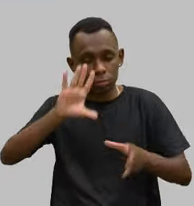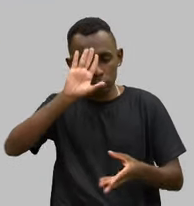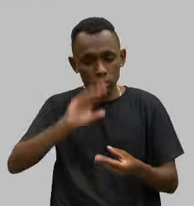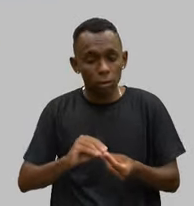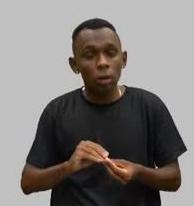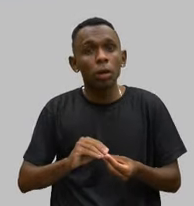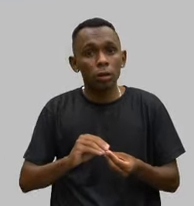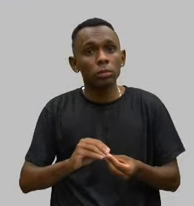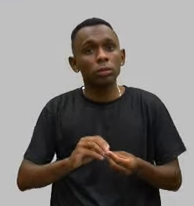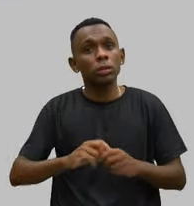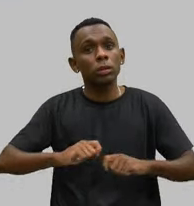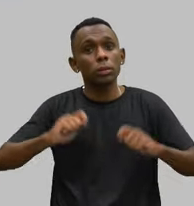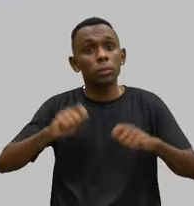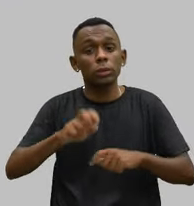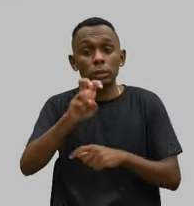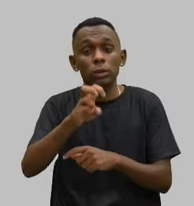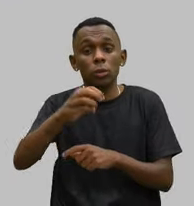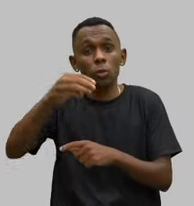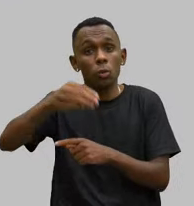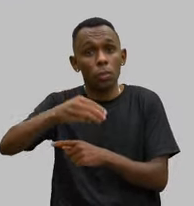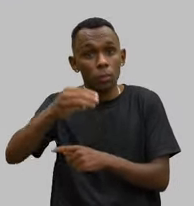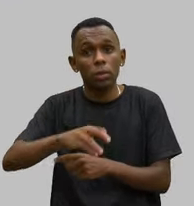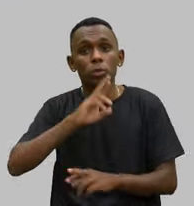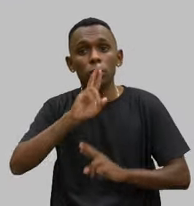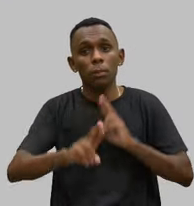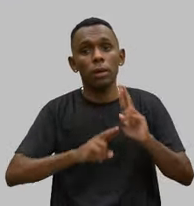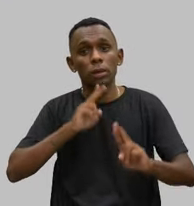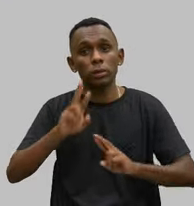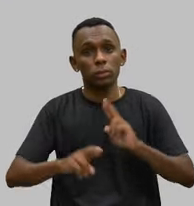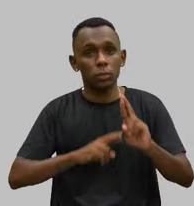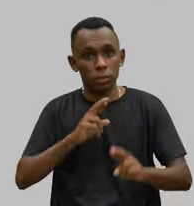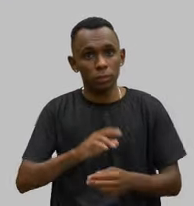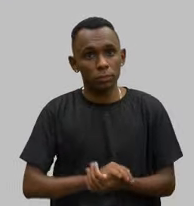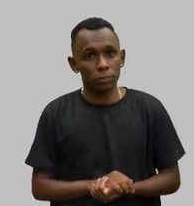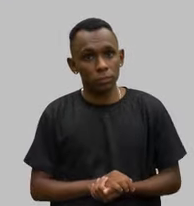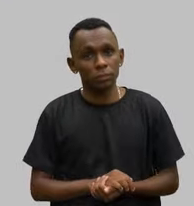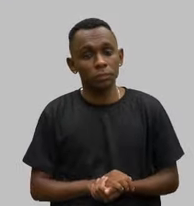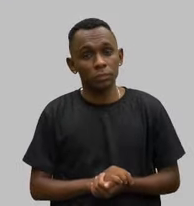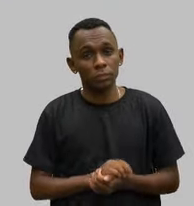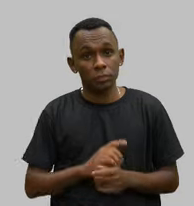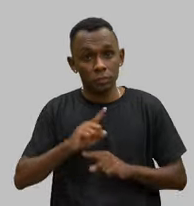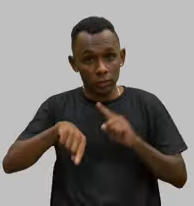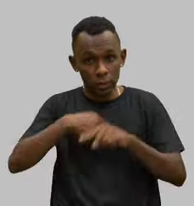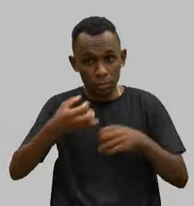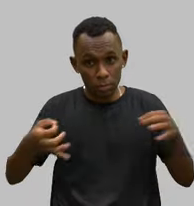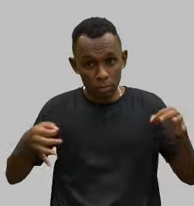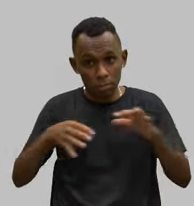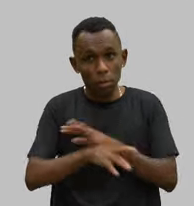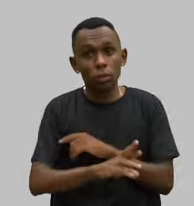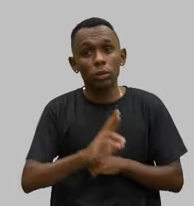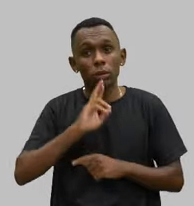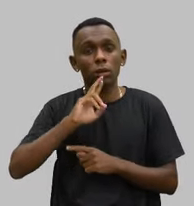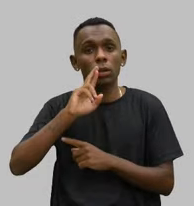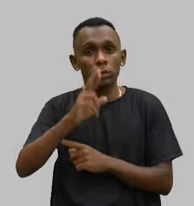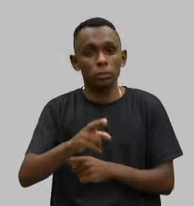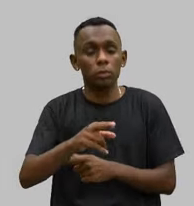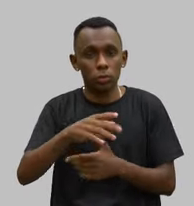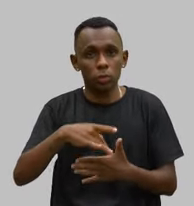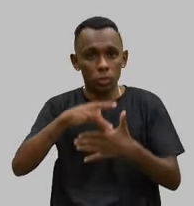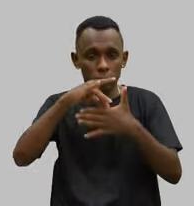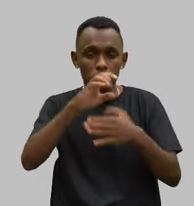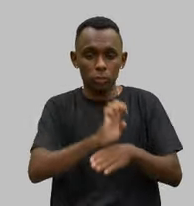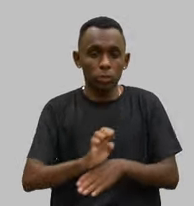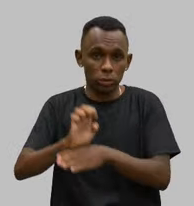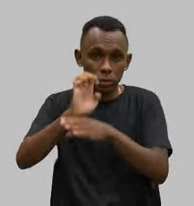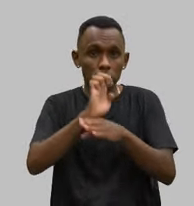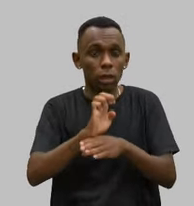disporá de 5 minutos para respondê-la após a resposta da autoridade Estadual parlamentar que